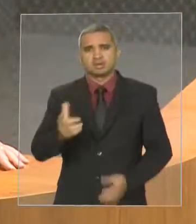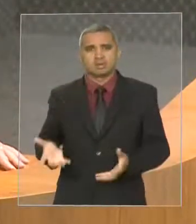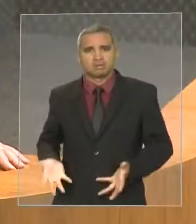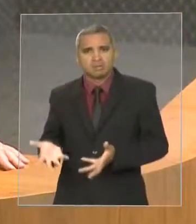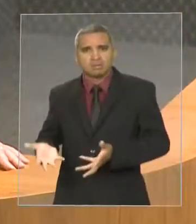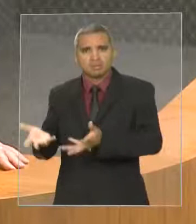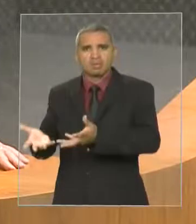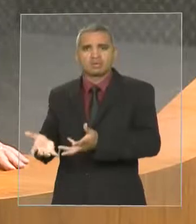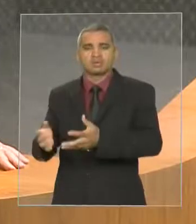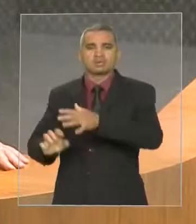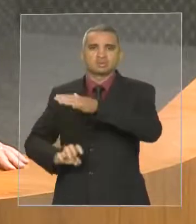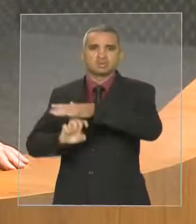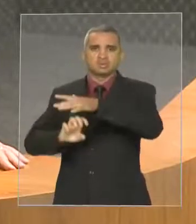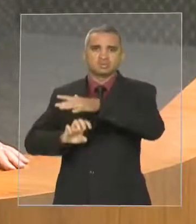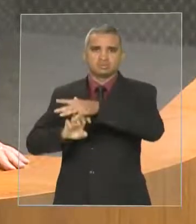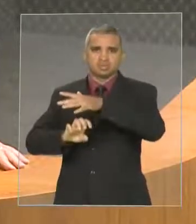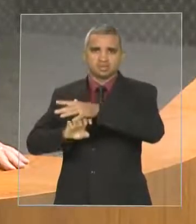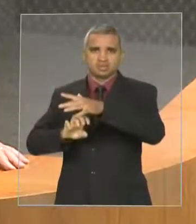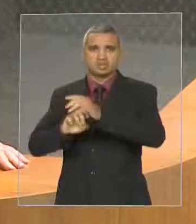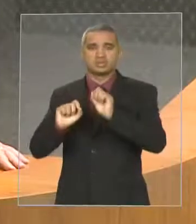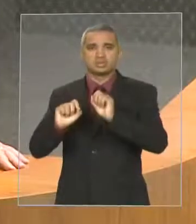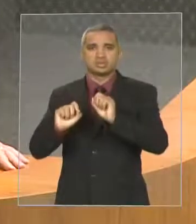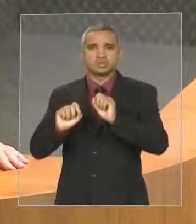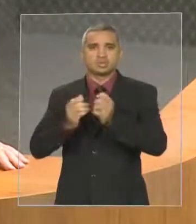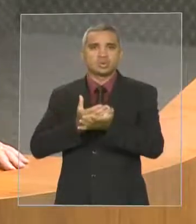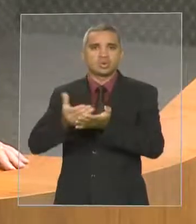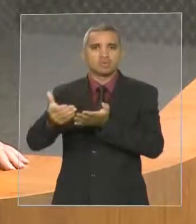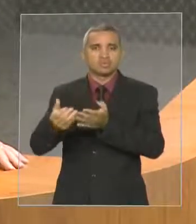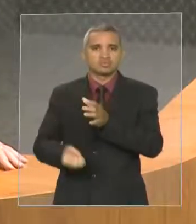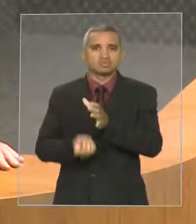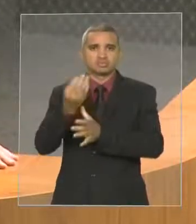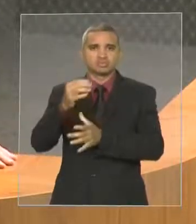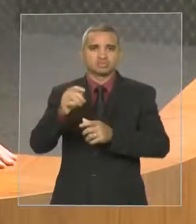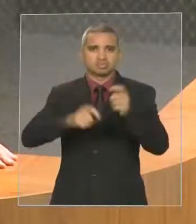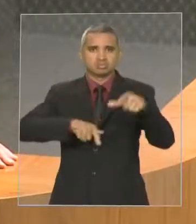empresas para se instalarem em nosso Estado.